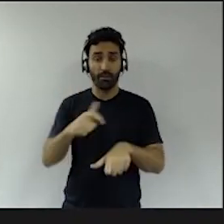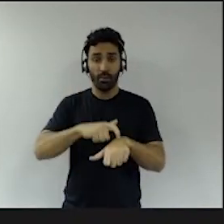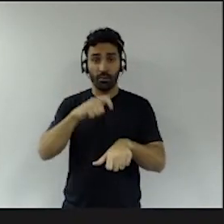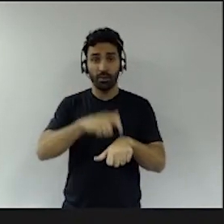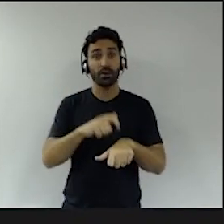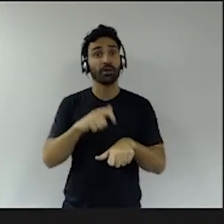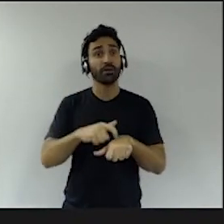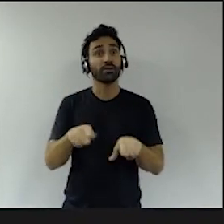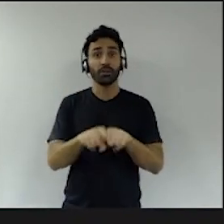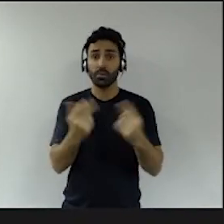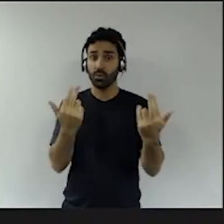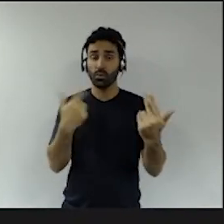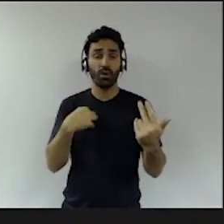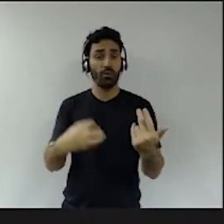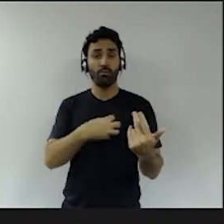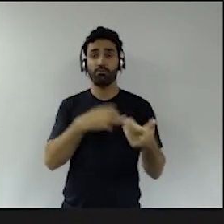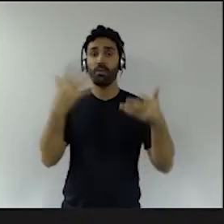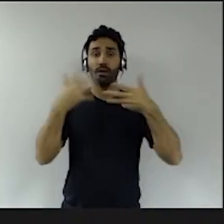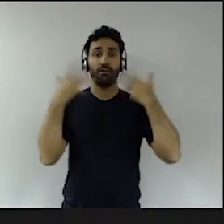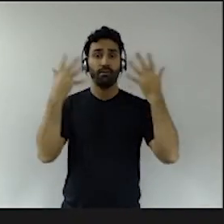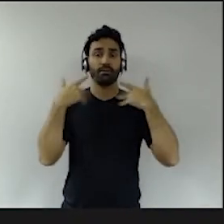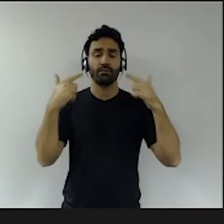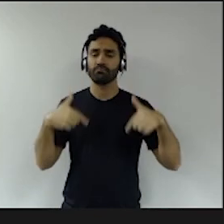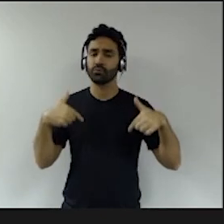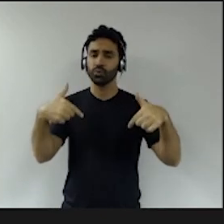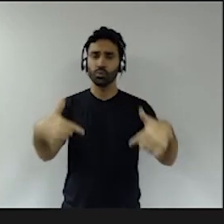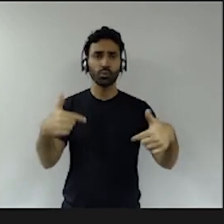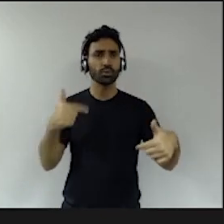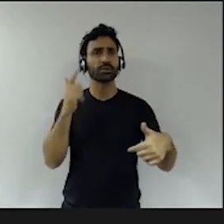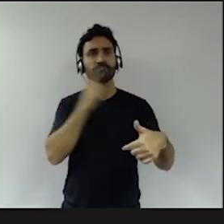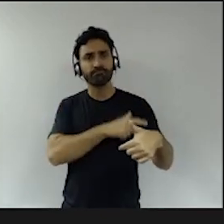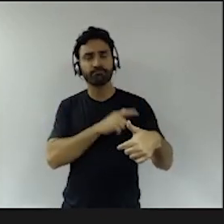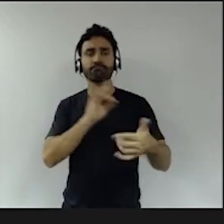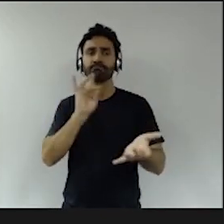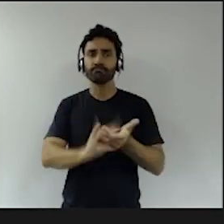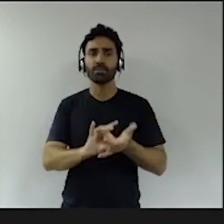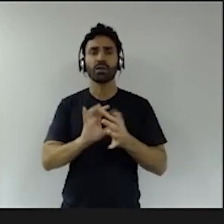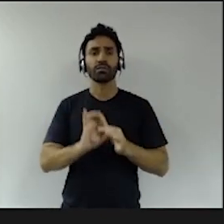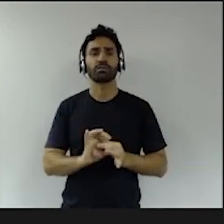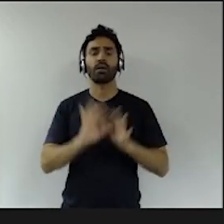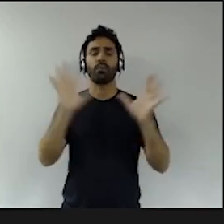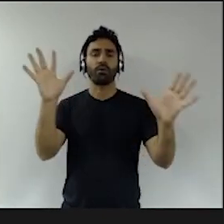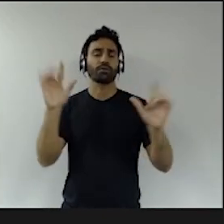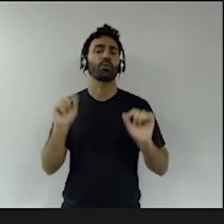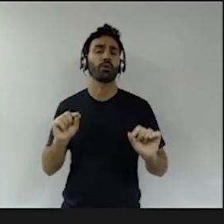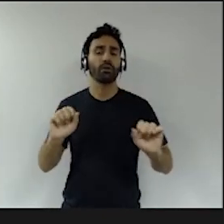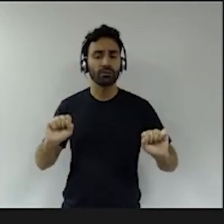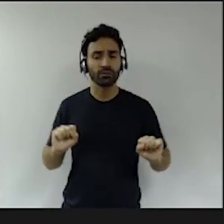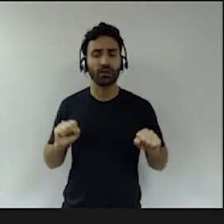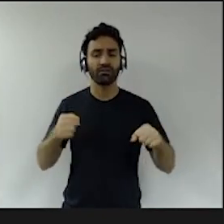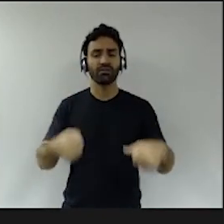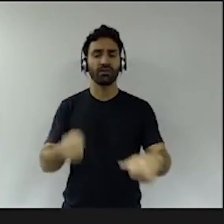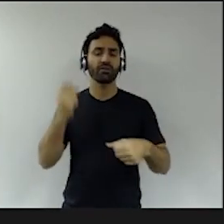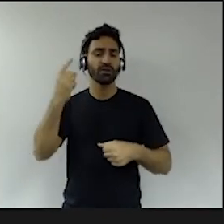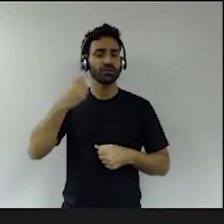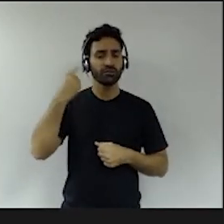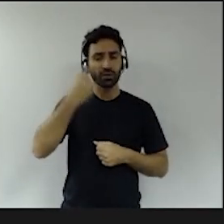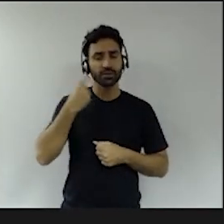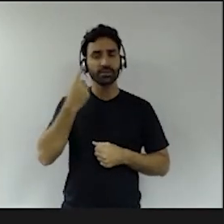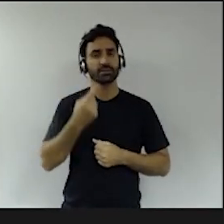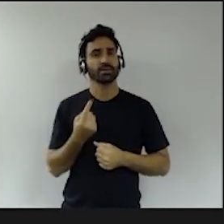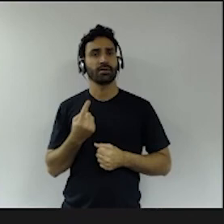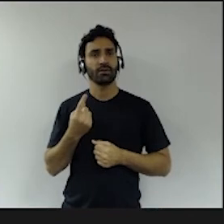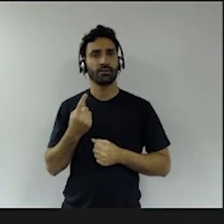se enche de alegria e de ânimo dessa luta pela democracia, defendendo a advocacia, que é o